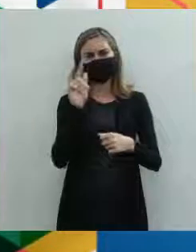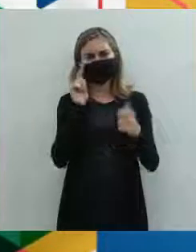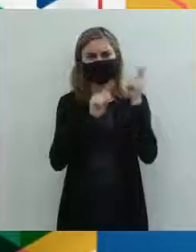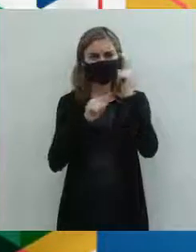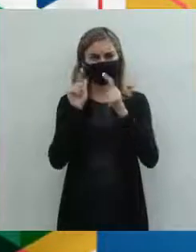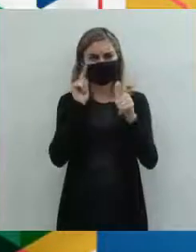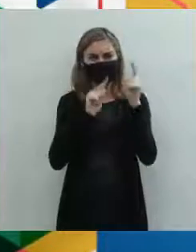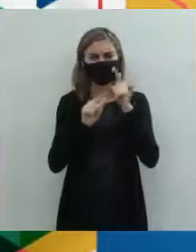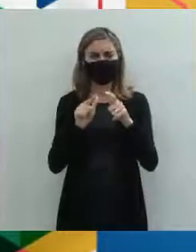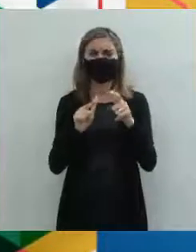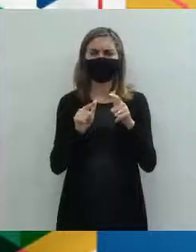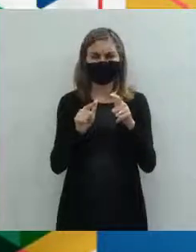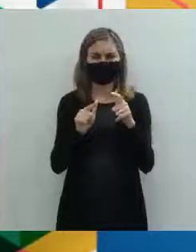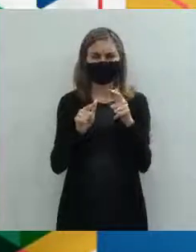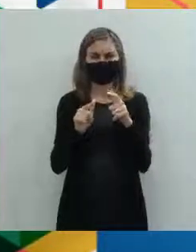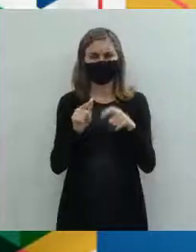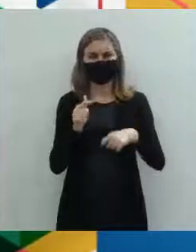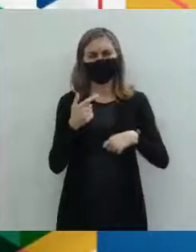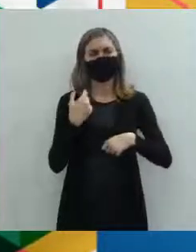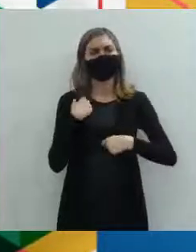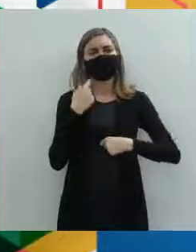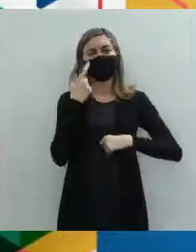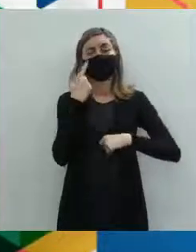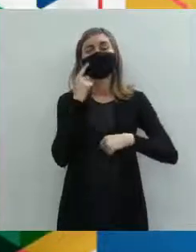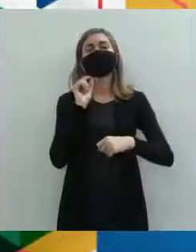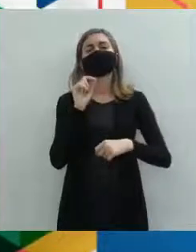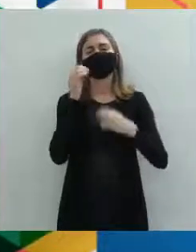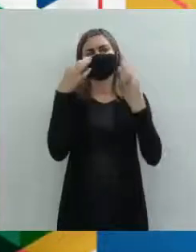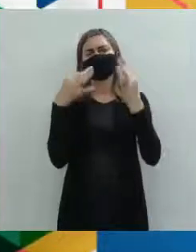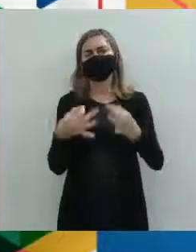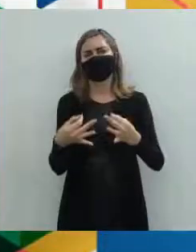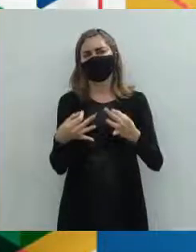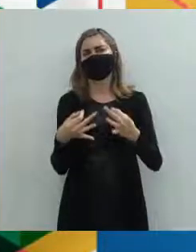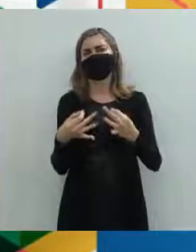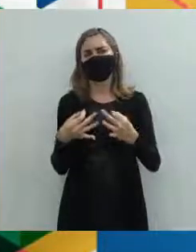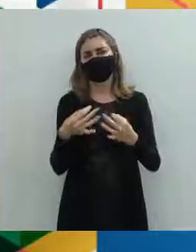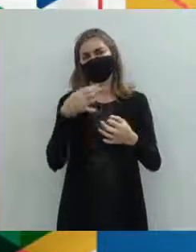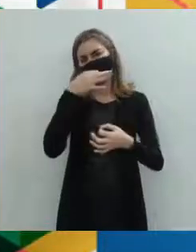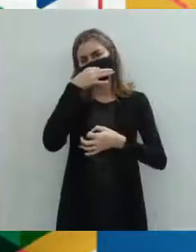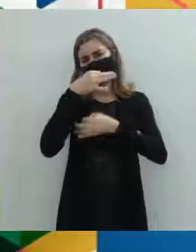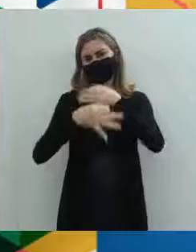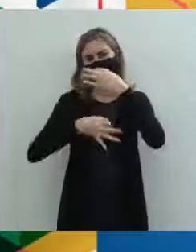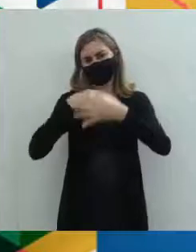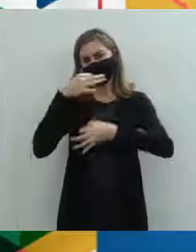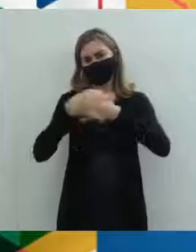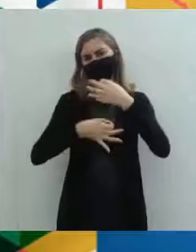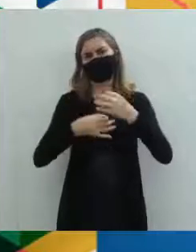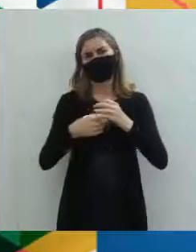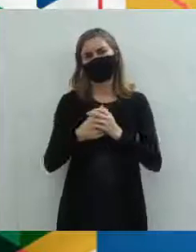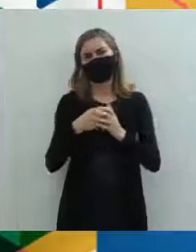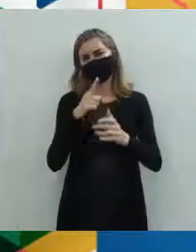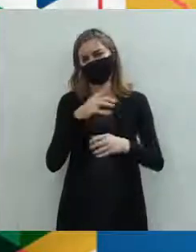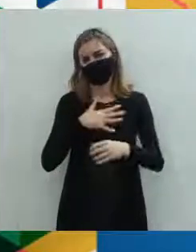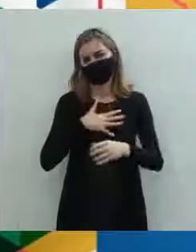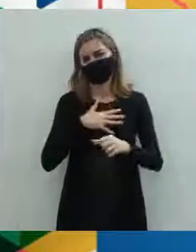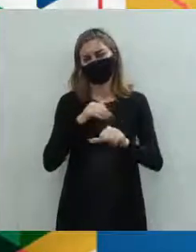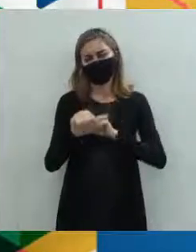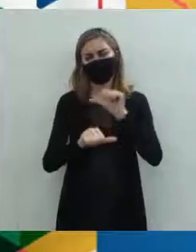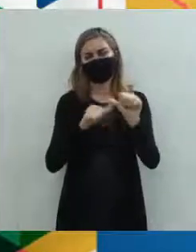Conseguem? Vamos lá, vamos ver quem acertou. Vou dar uma dica. Ele gosta de mudar de